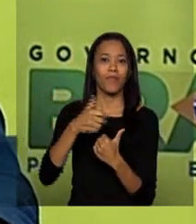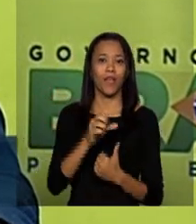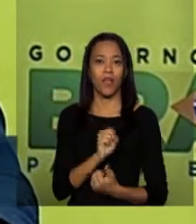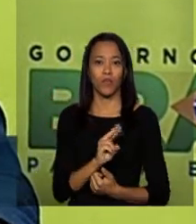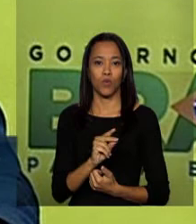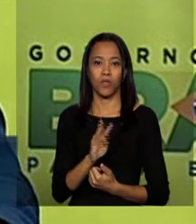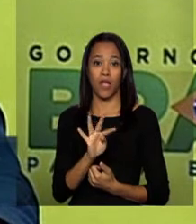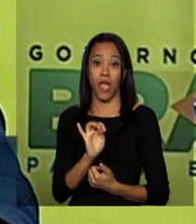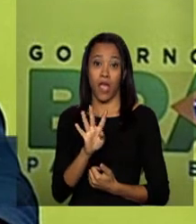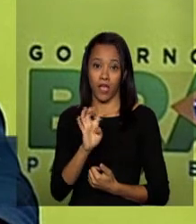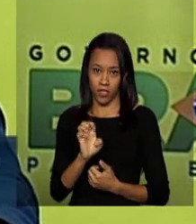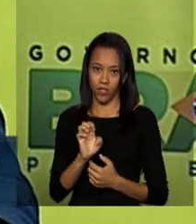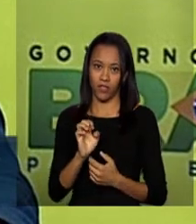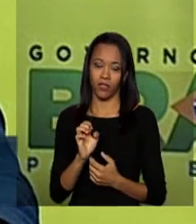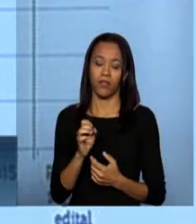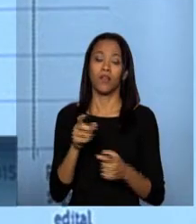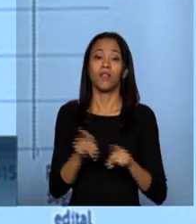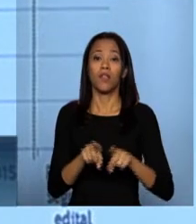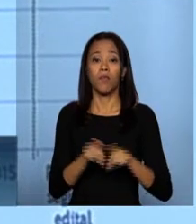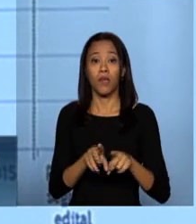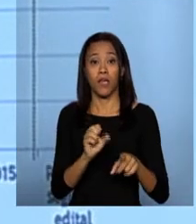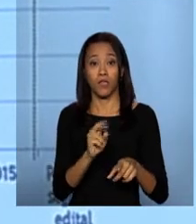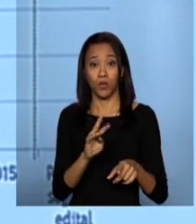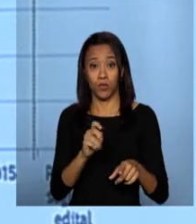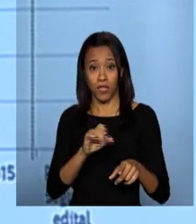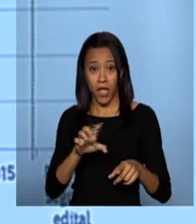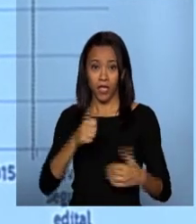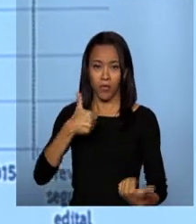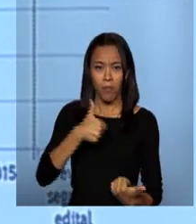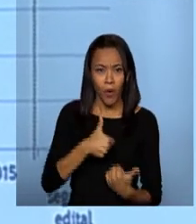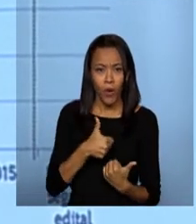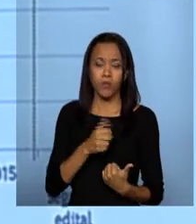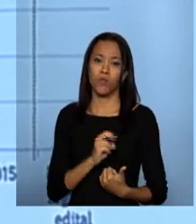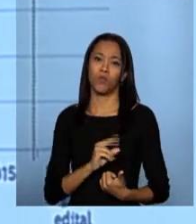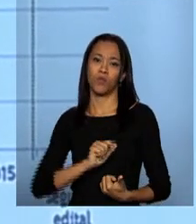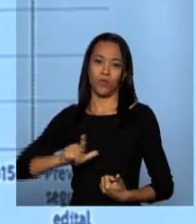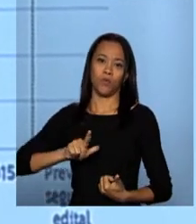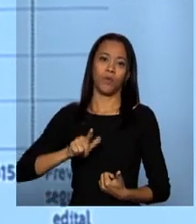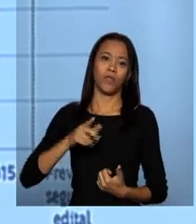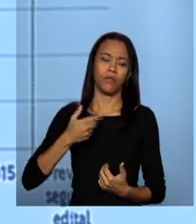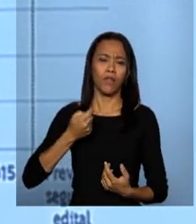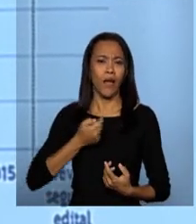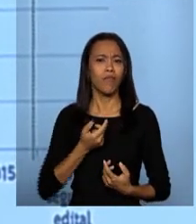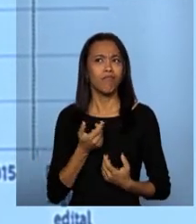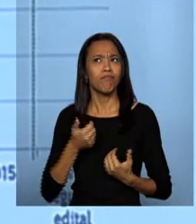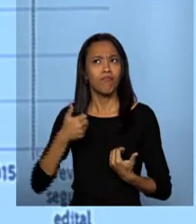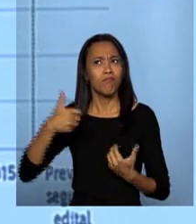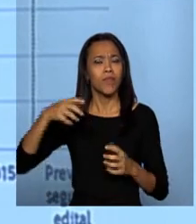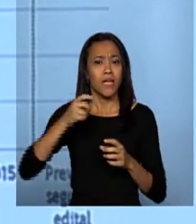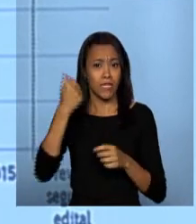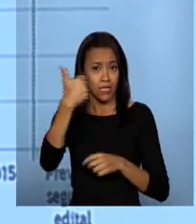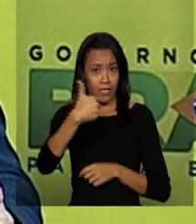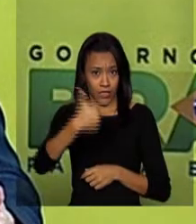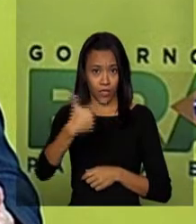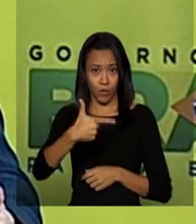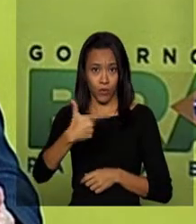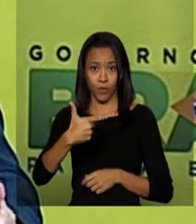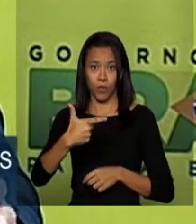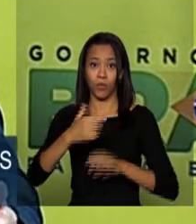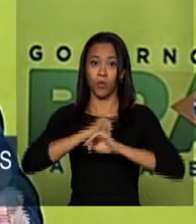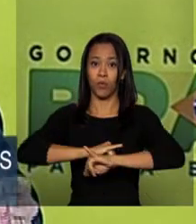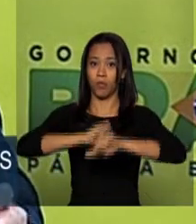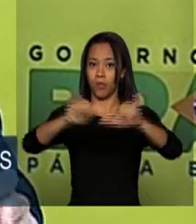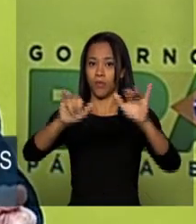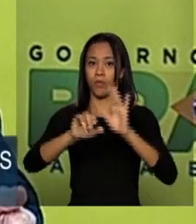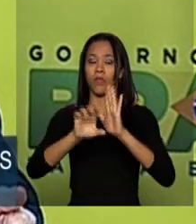região nordeste encosta na região sul e todas muito próximas ali. Então, de fato, esse segundo edital, ele